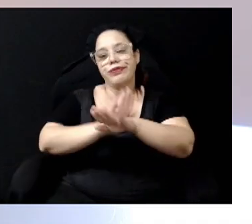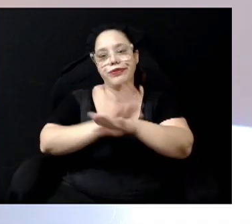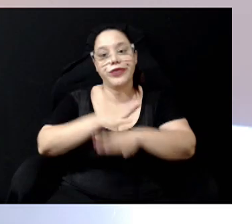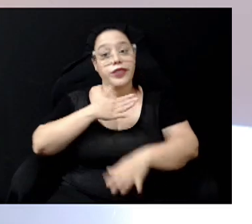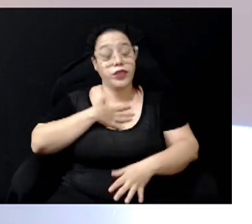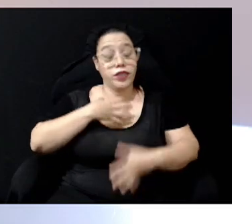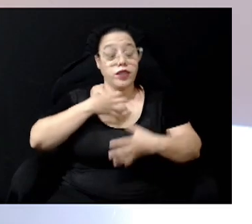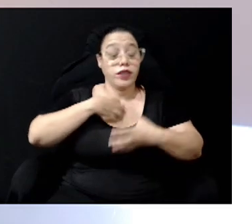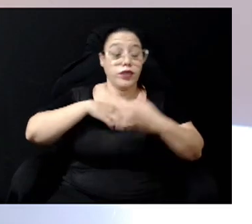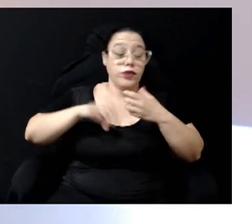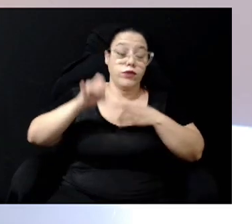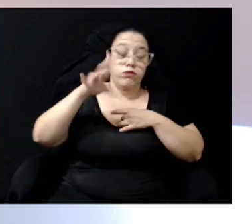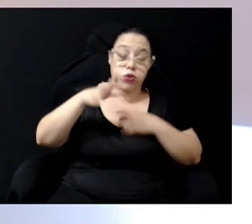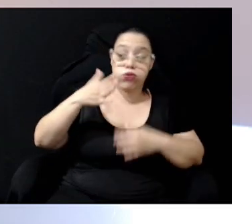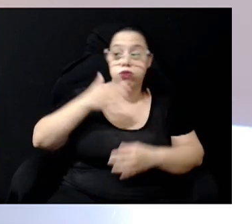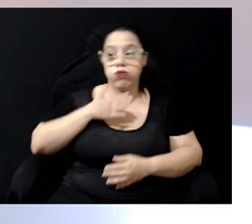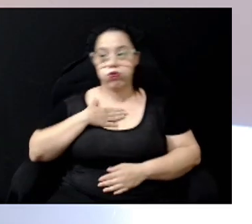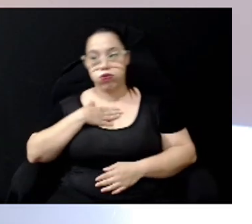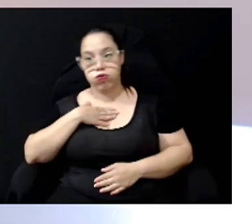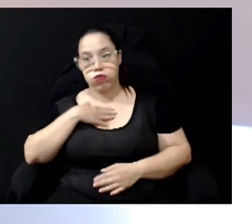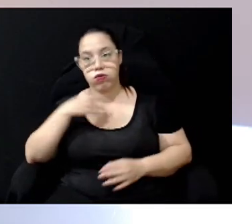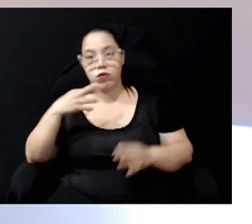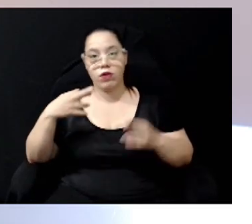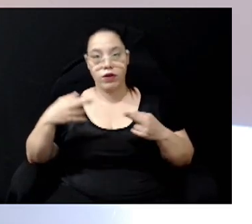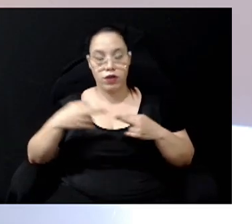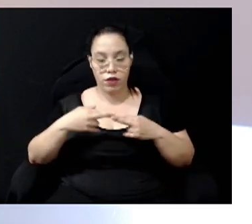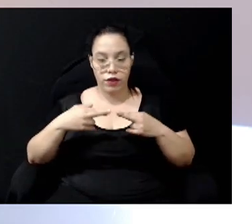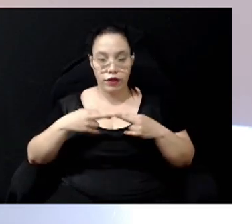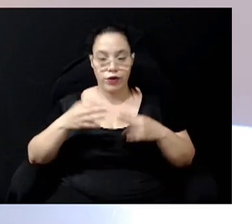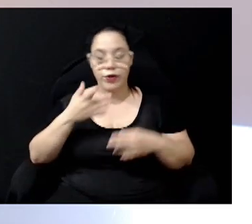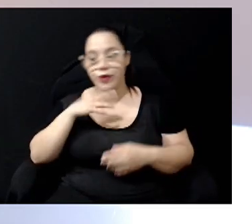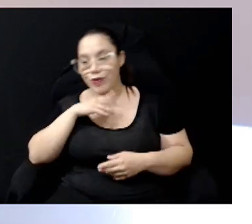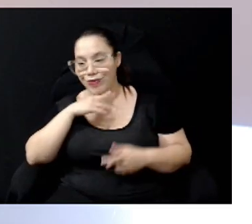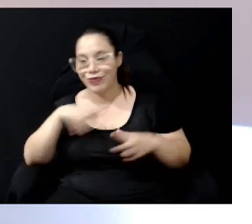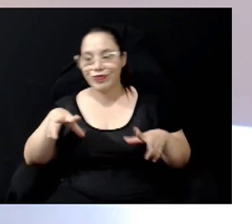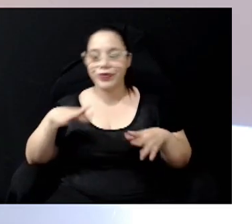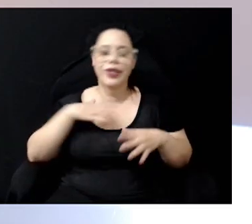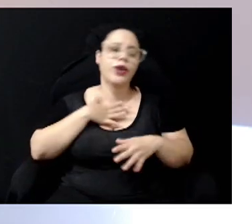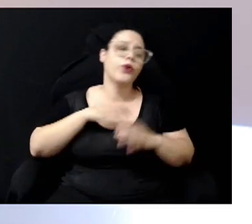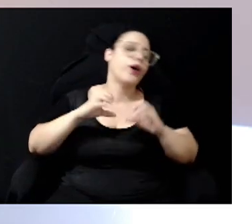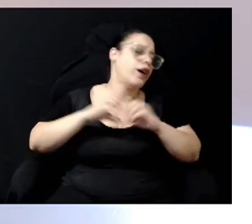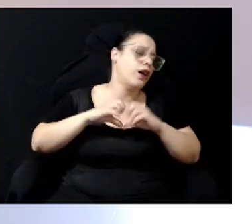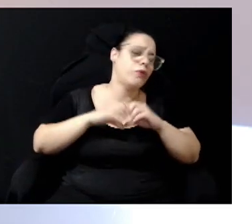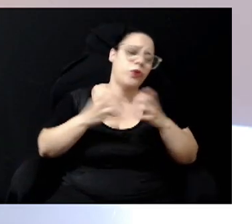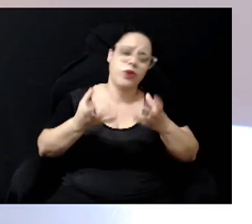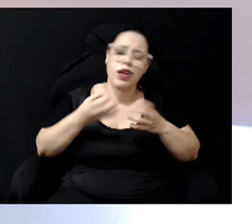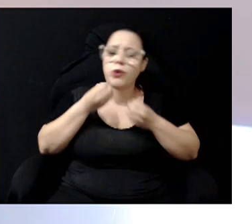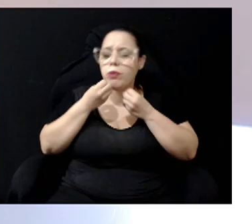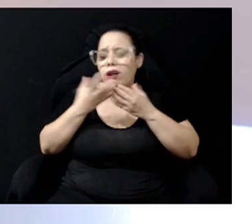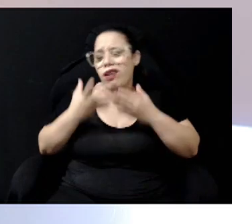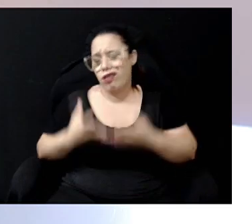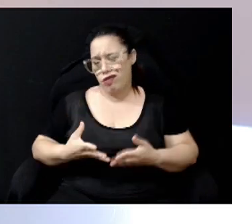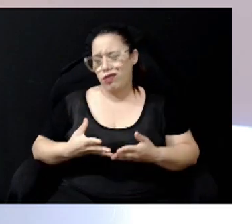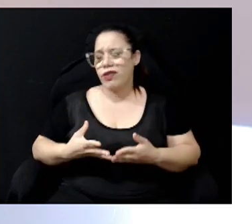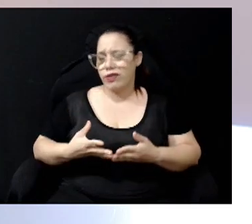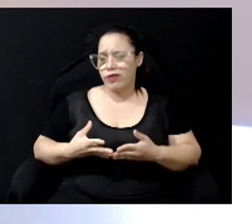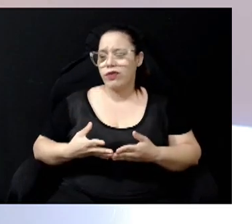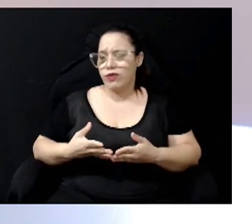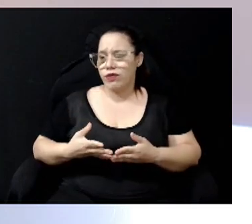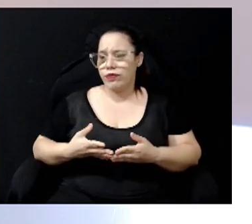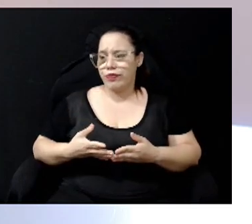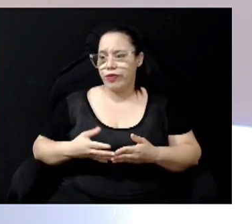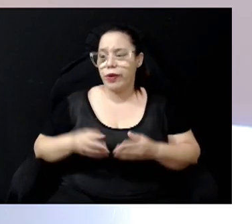por mim, porque está refletindo no meu animal também. Um animal que eu amo e que eu quero bem. Então, é quase como se fosse um convite de